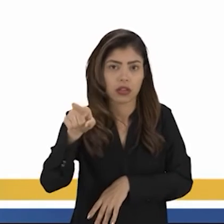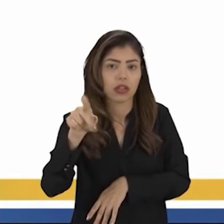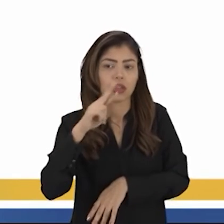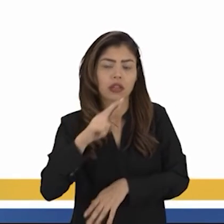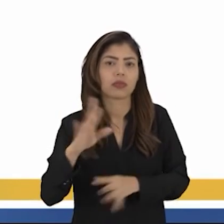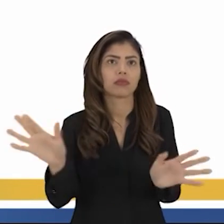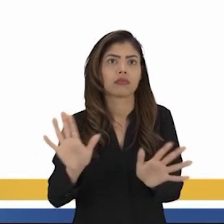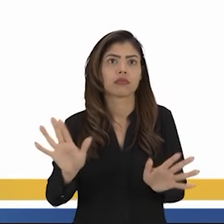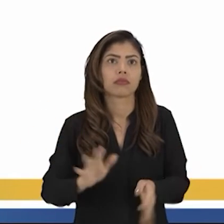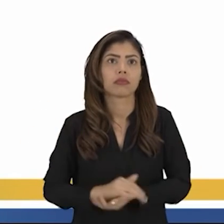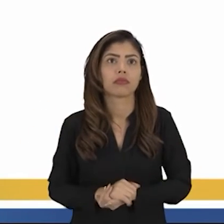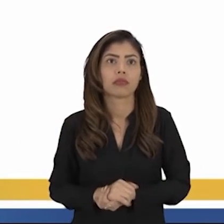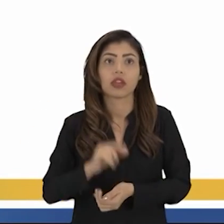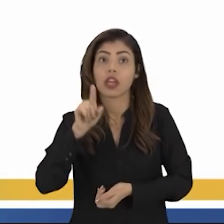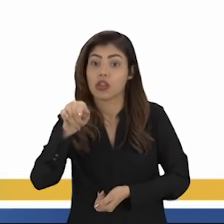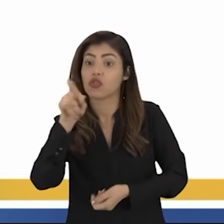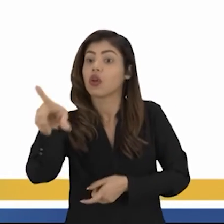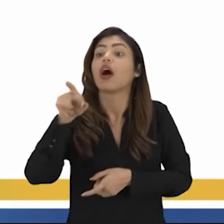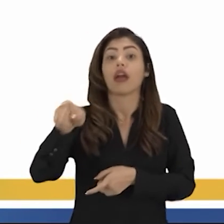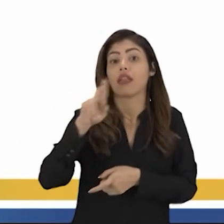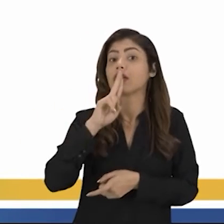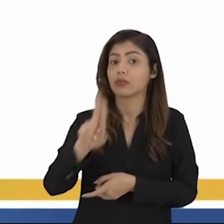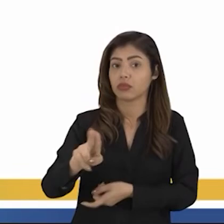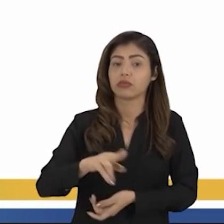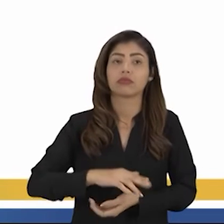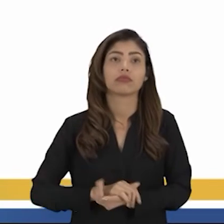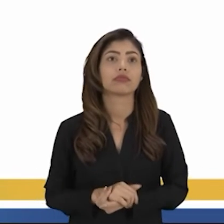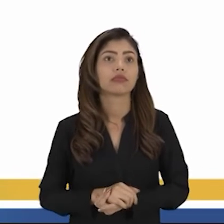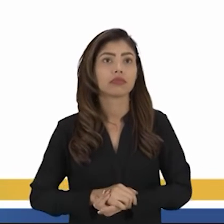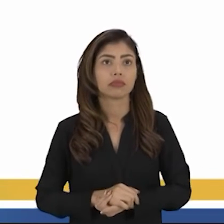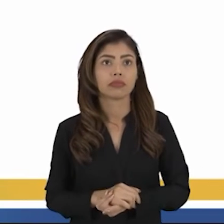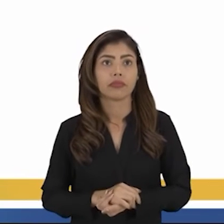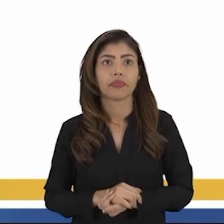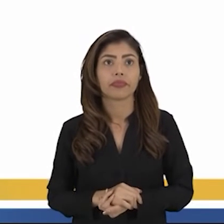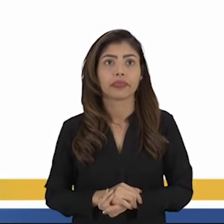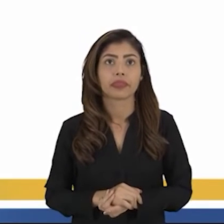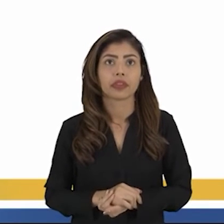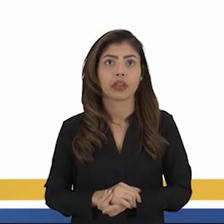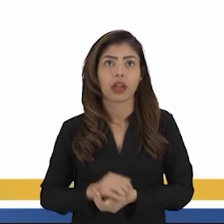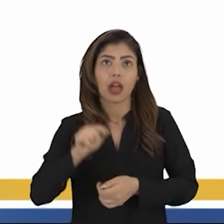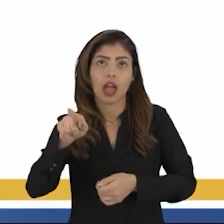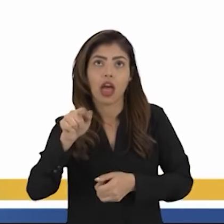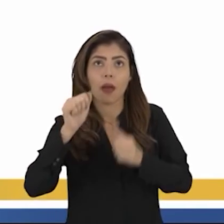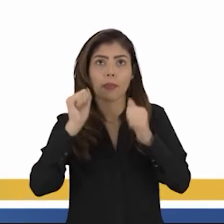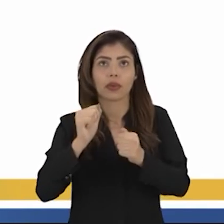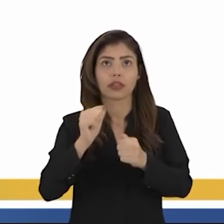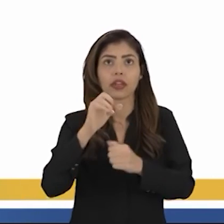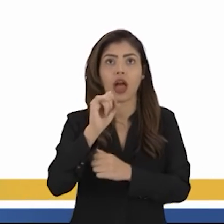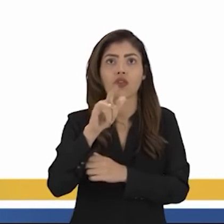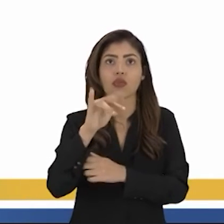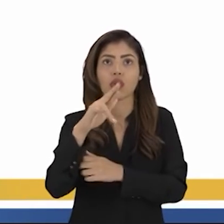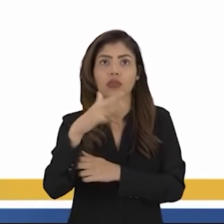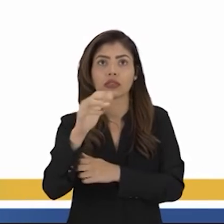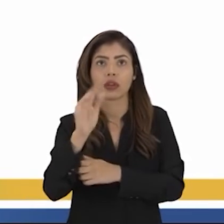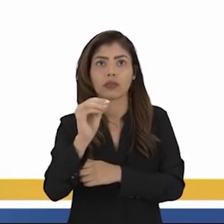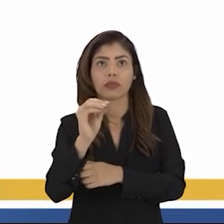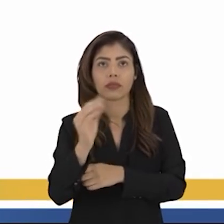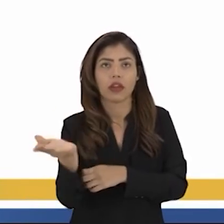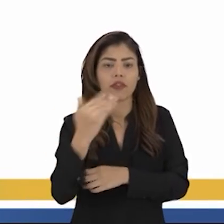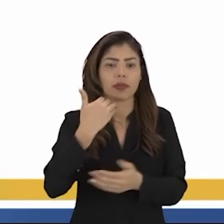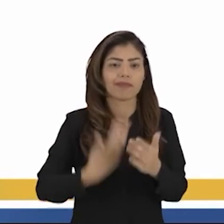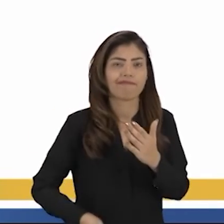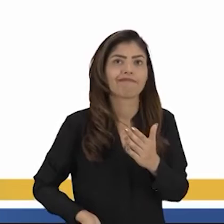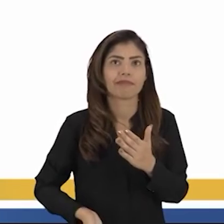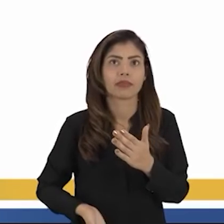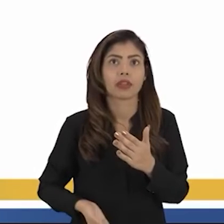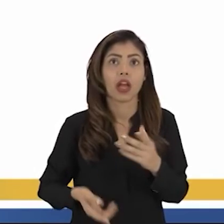ele resolve. Isso só ele resolve. Ela pode ser a solução. Vamos